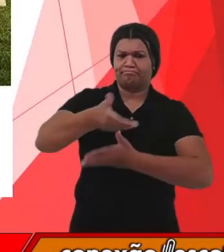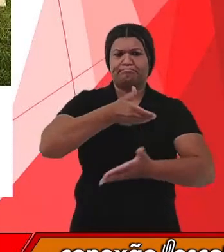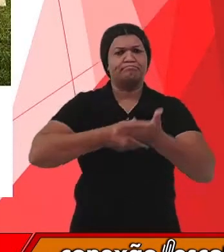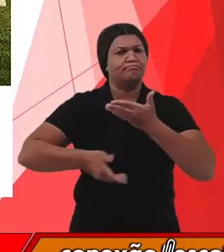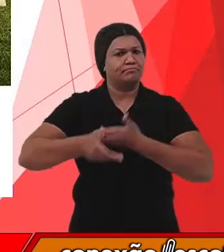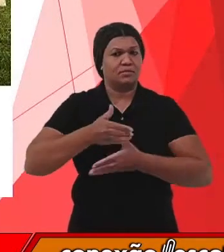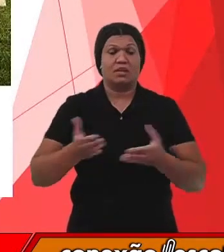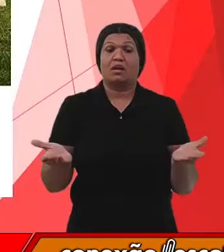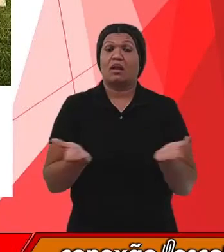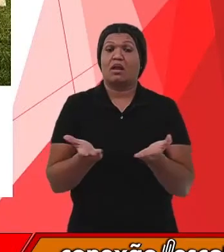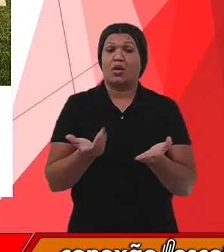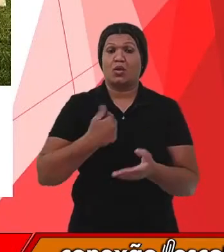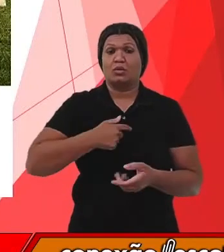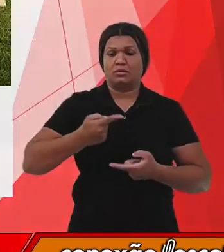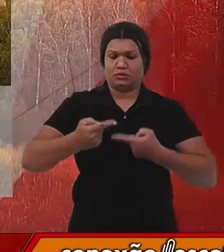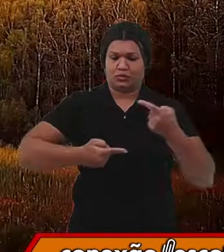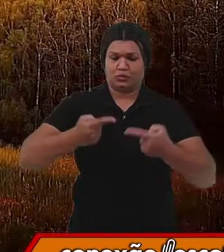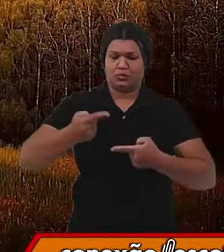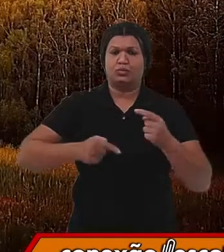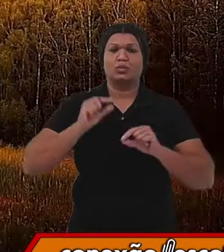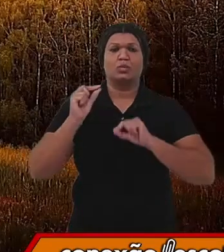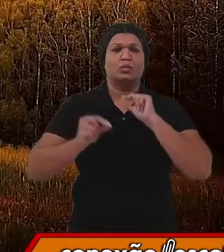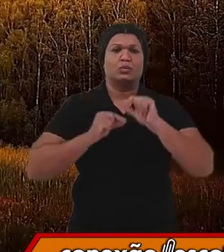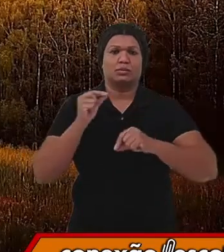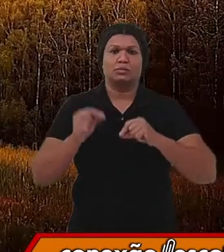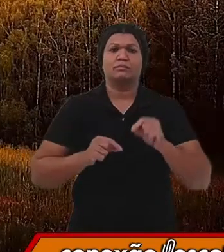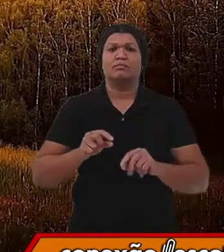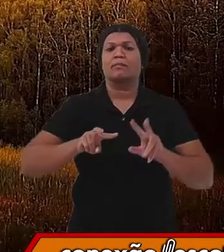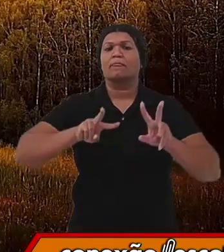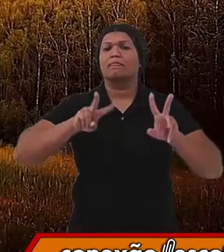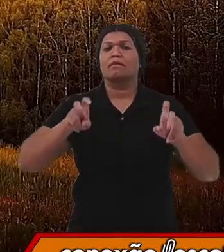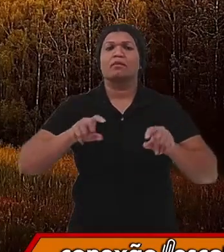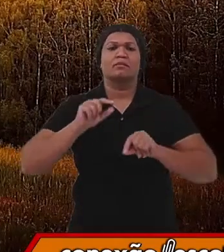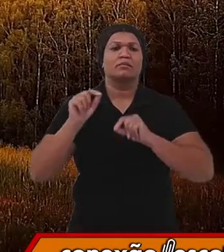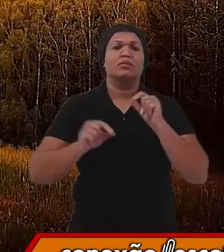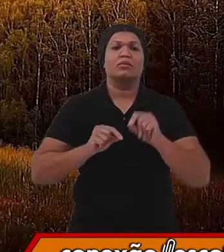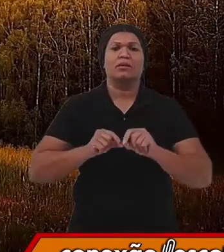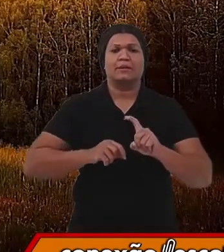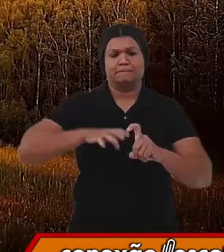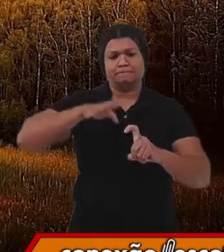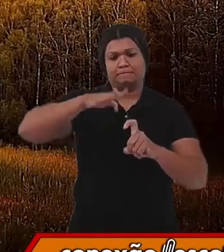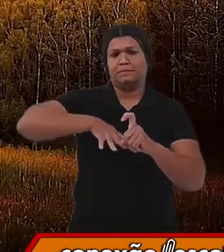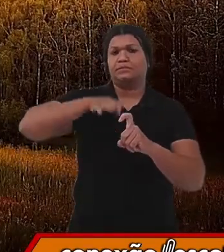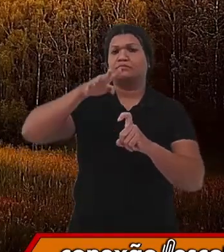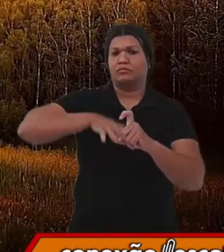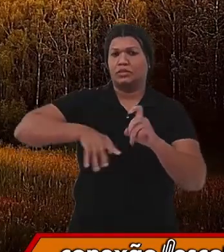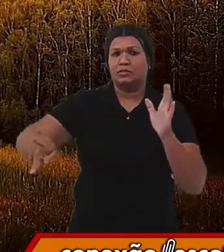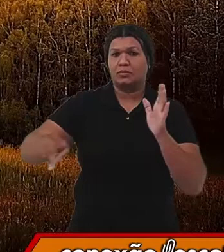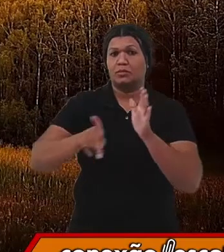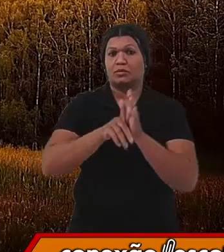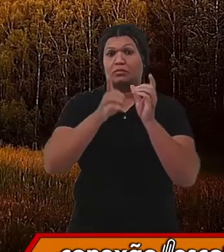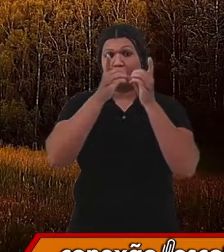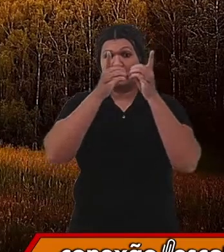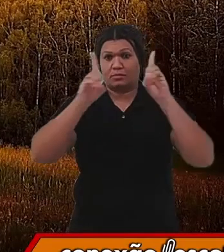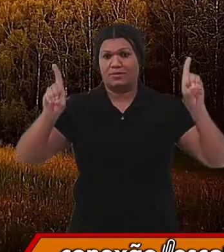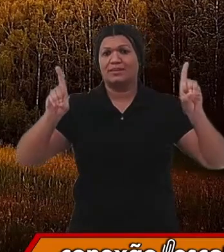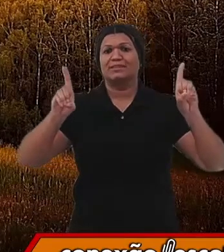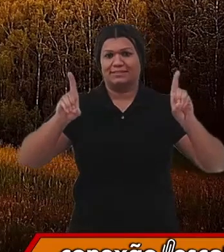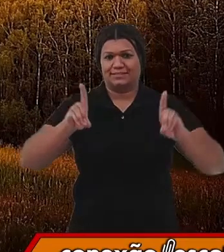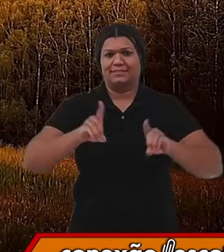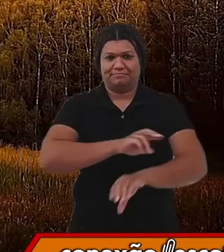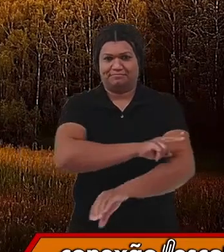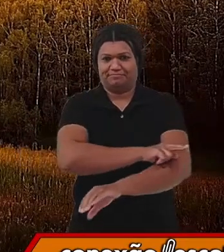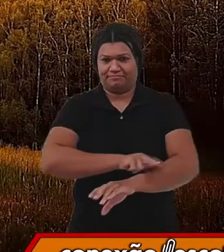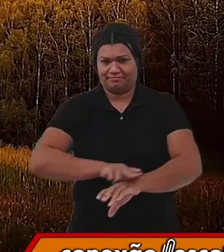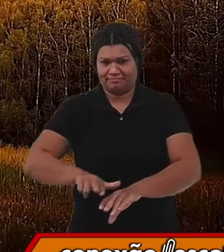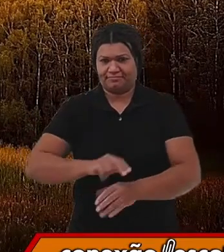nós vamos agora discutir sobre o que é chamado de mito da democracia racial. Para explicar